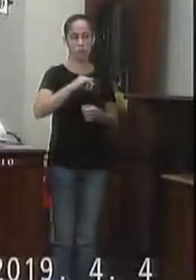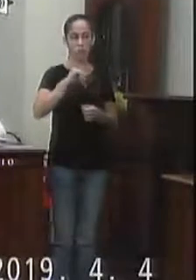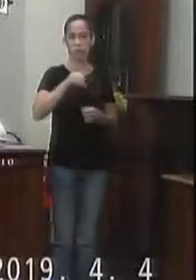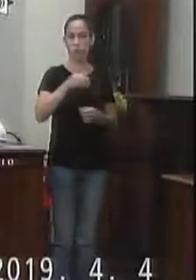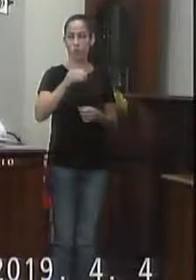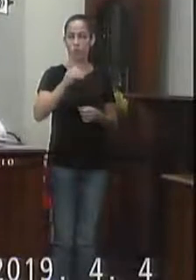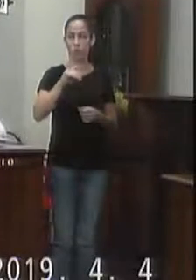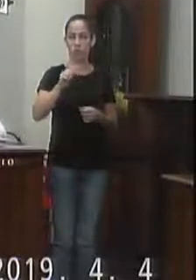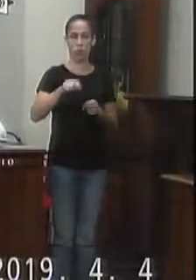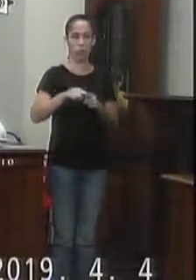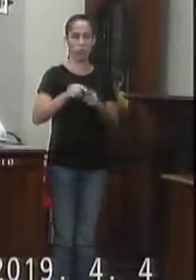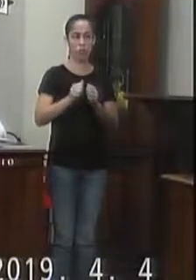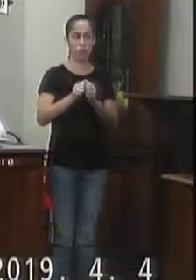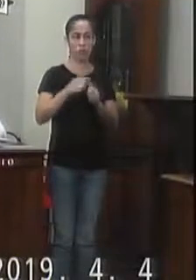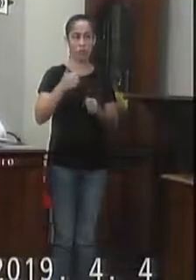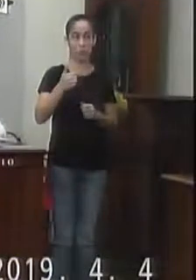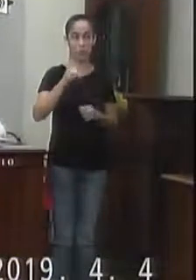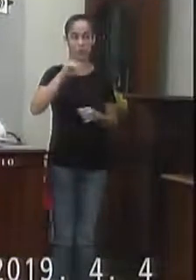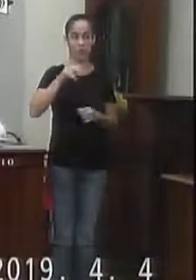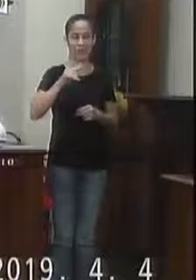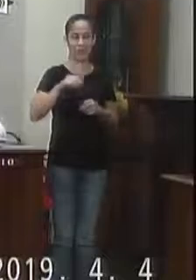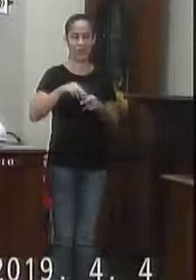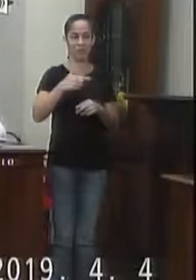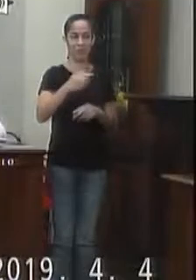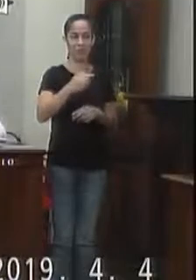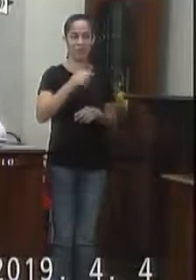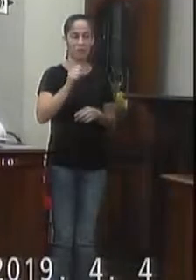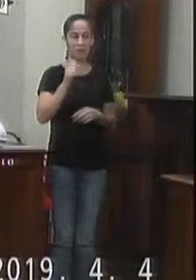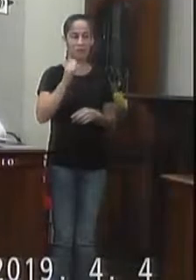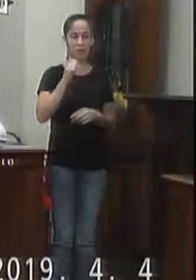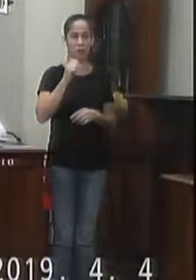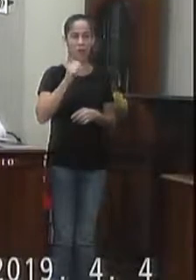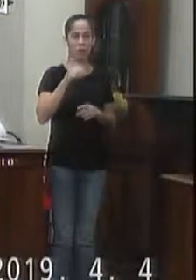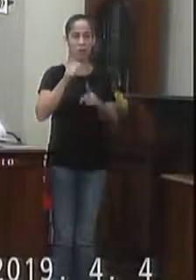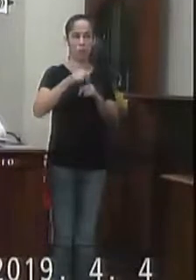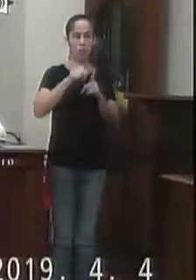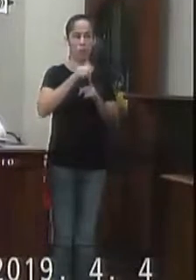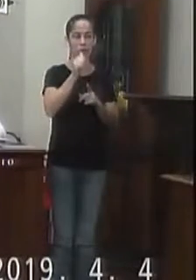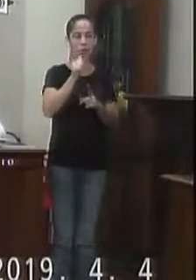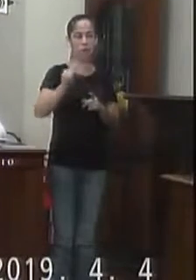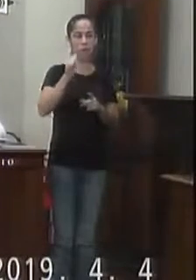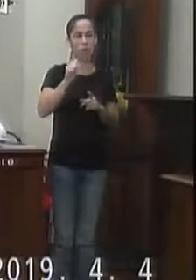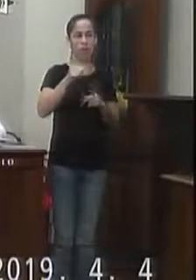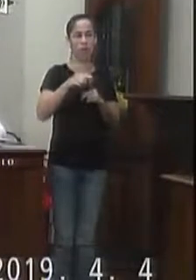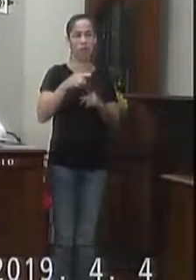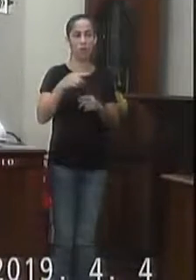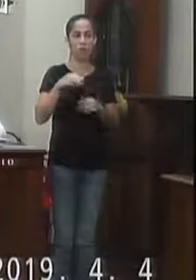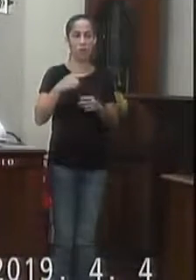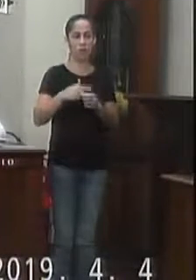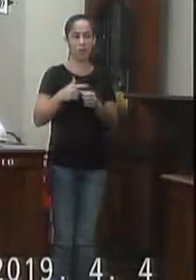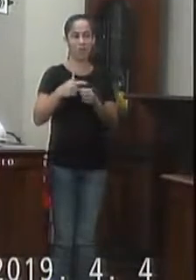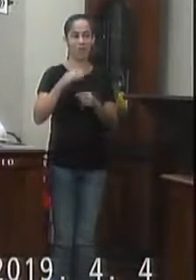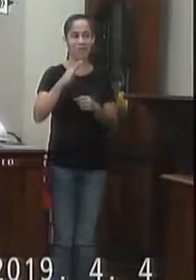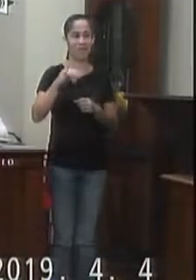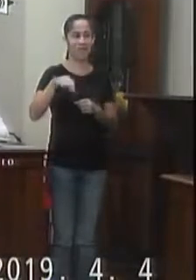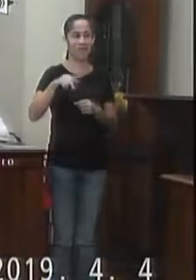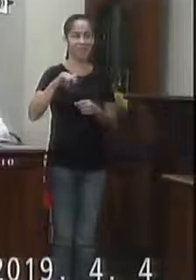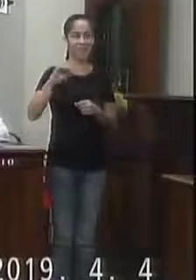junho. 7 de agosto, vereador David Nogueira, no bairro da Biquinha. Datas disponíveis para